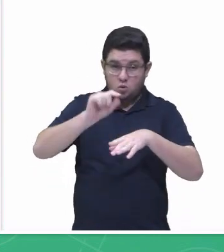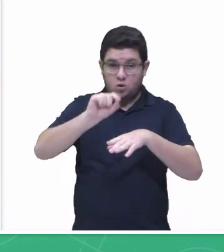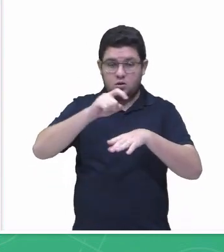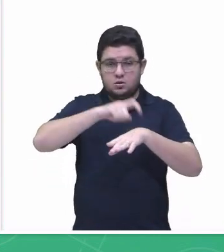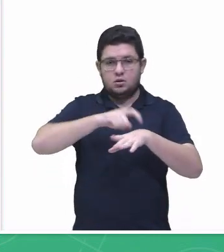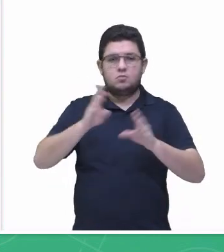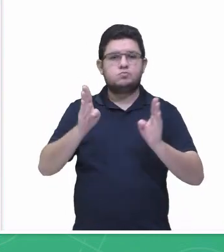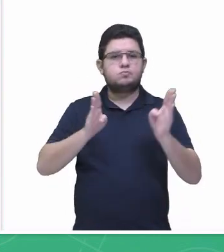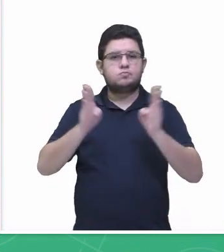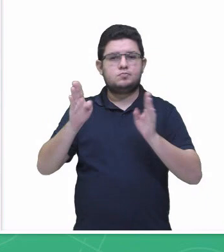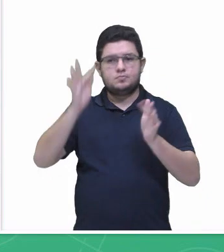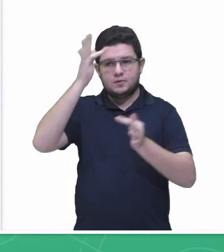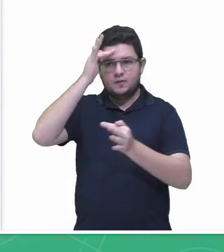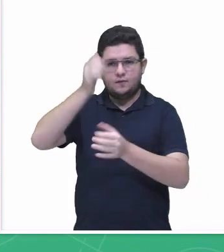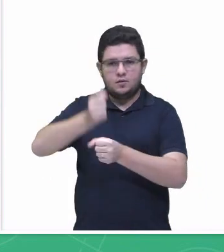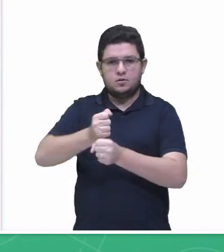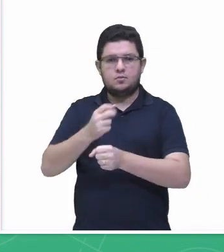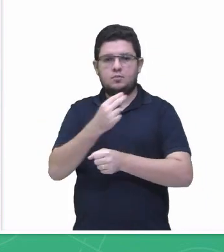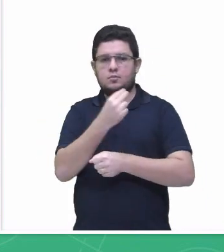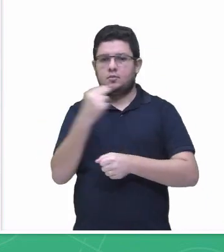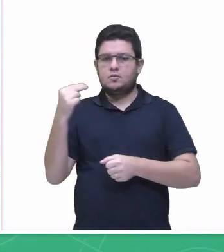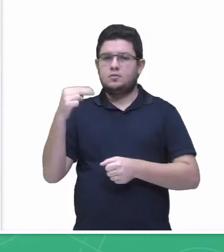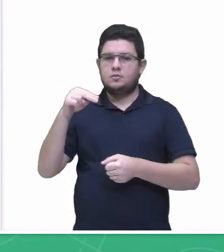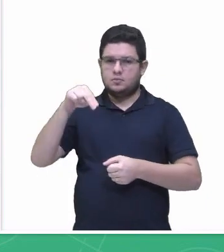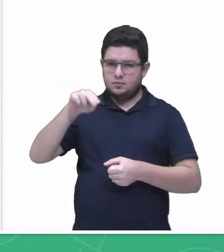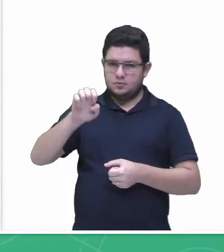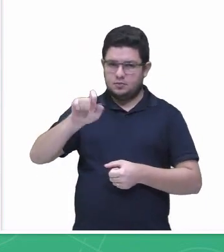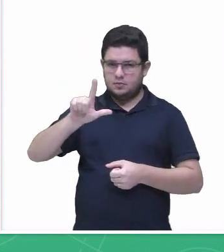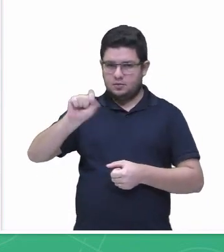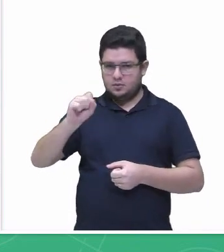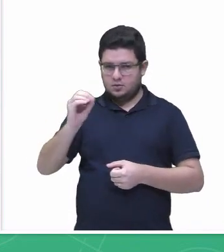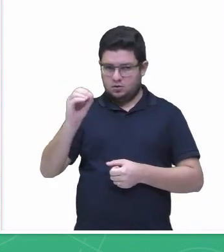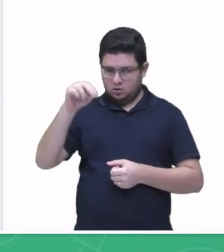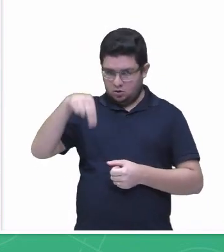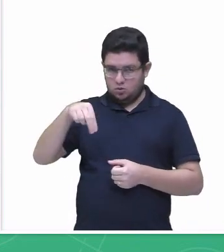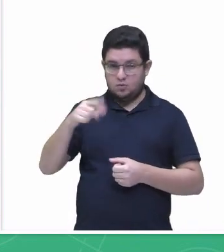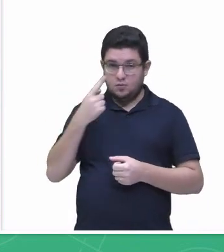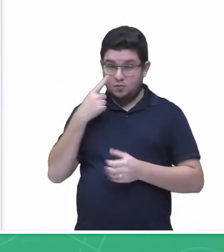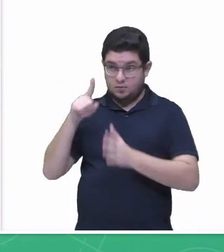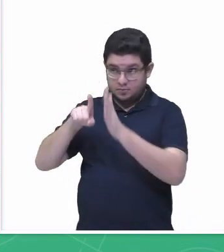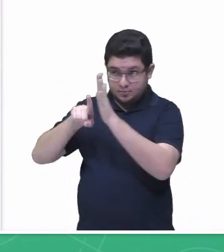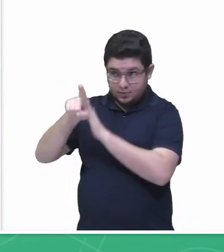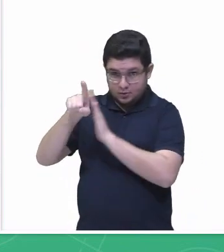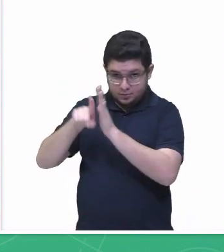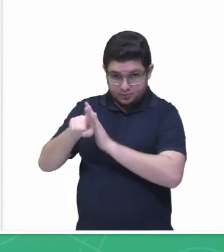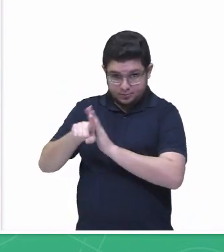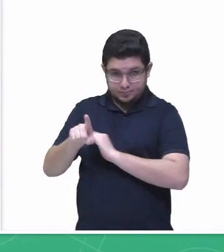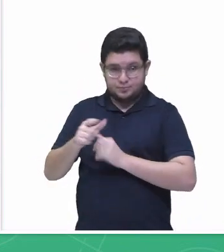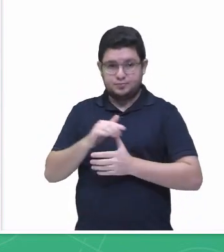Eu sou o professor Nelson Bezerra e vamos conhecer então as nossas questões.